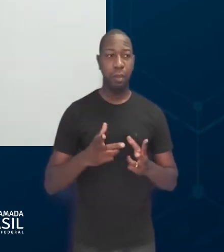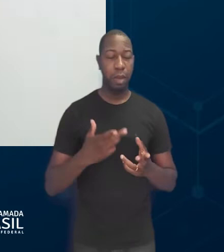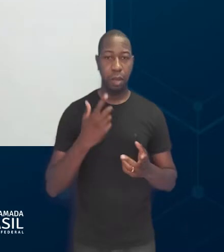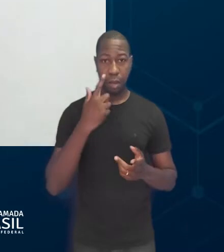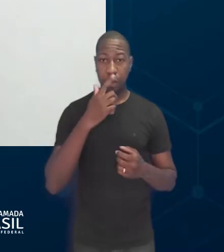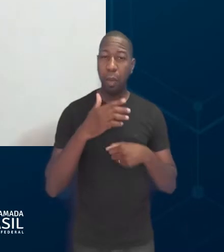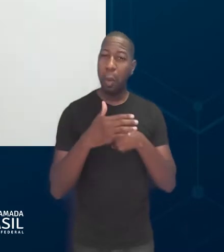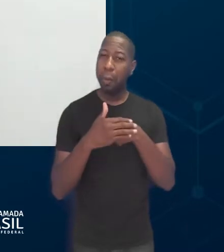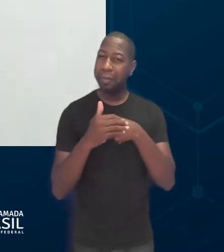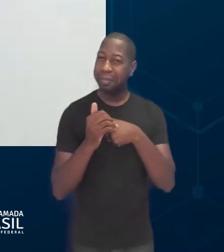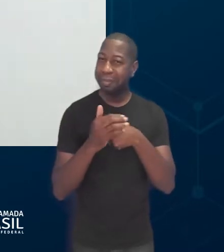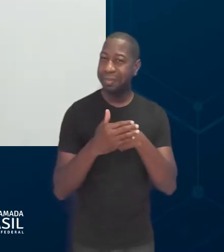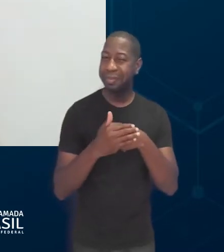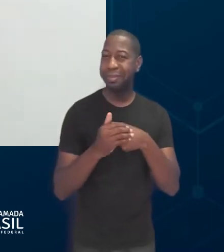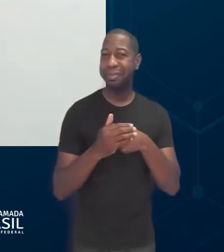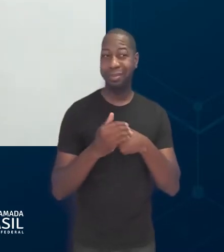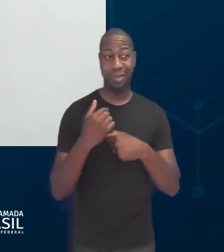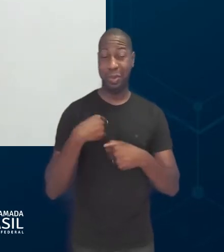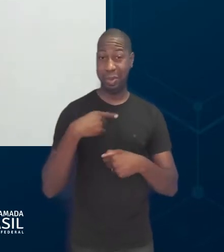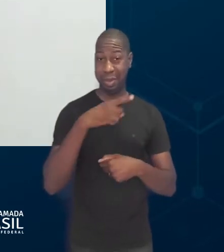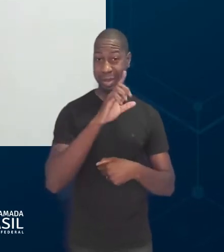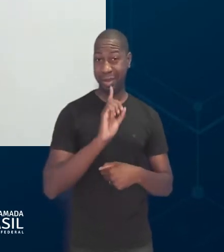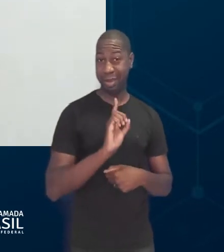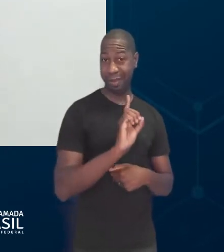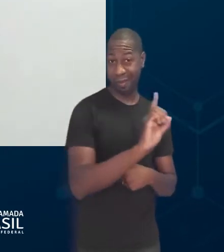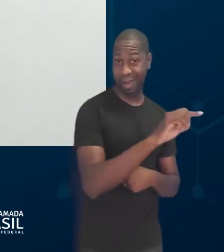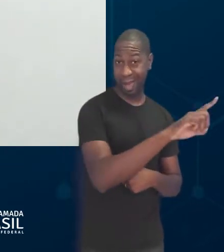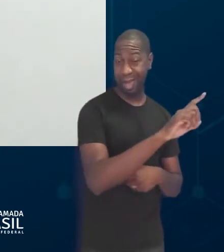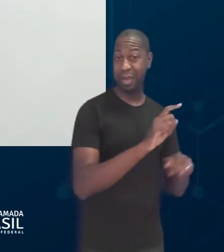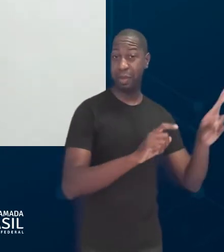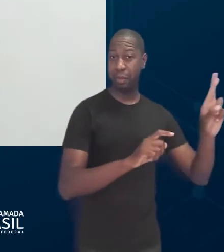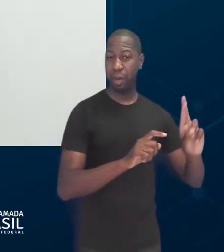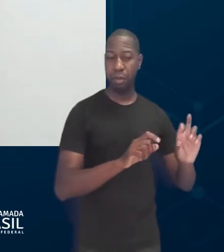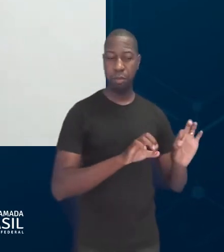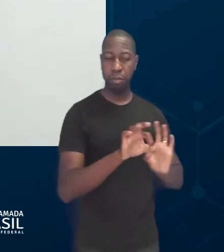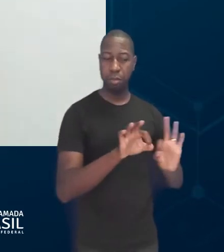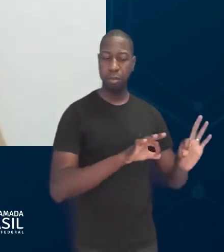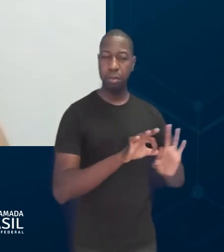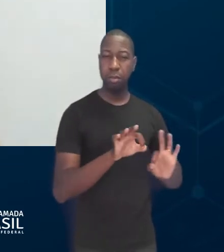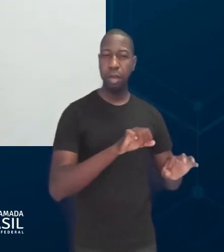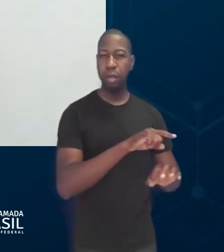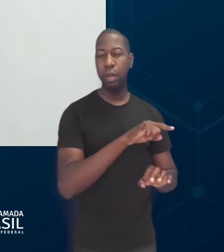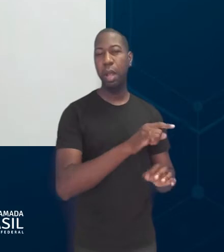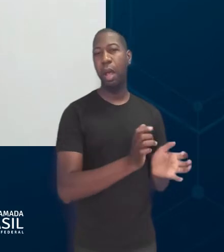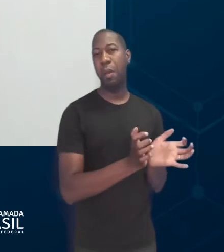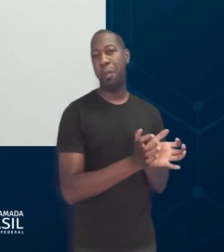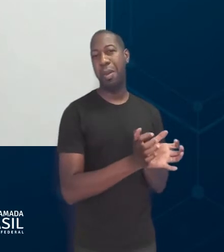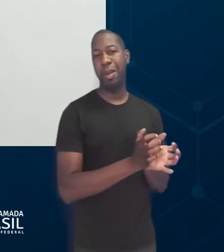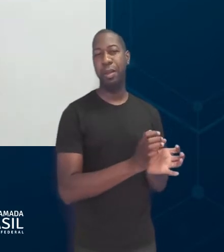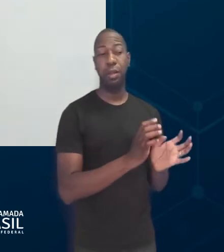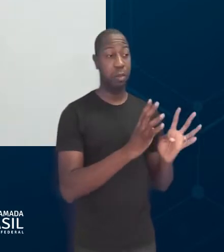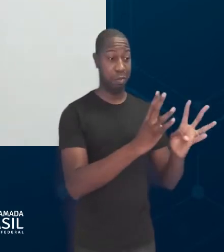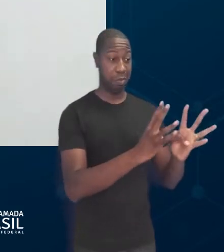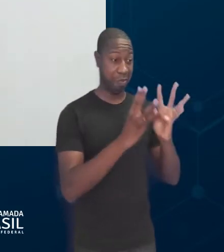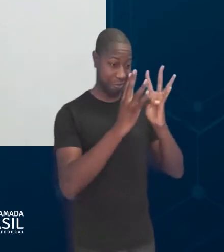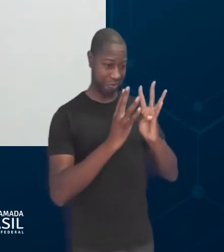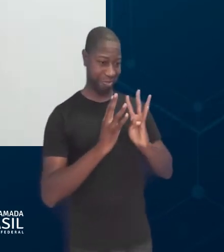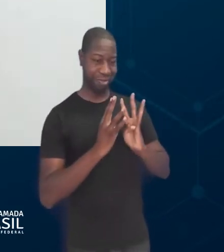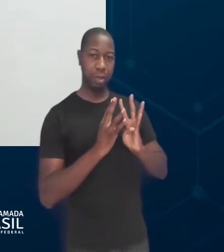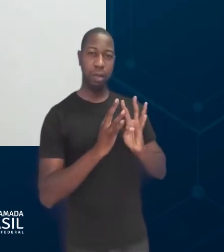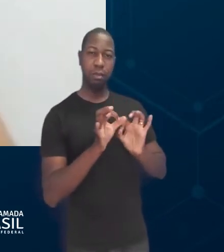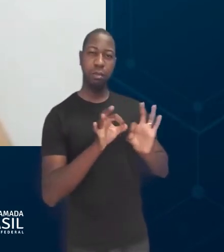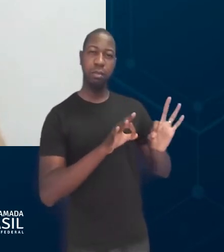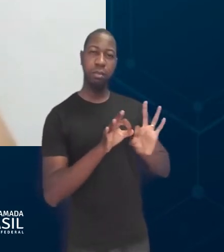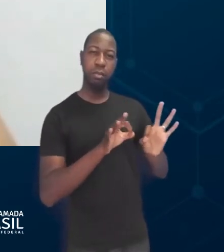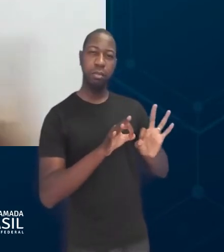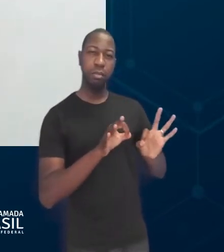recebe, né, quando vai pra Resende, tanto pela produção do evento, que é feita pela Look Media, que é um pessoal muito atencioso, que se preocupa com cada detalhe,